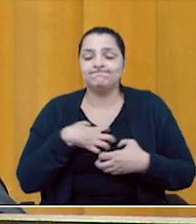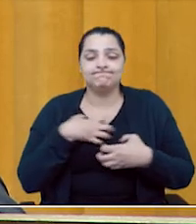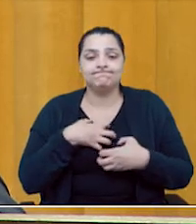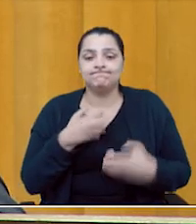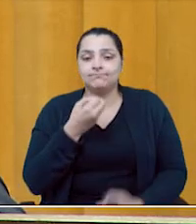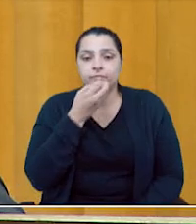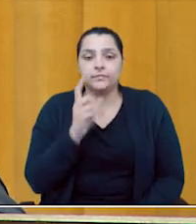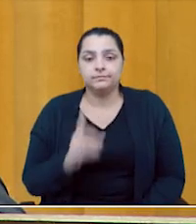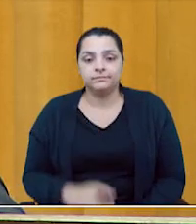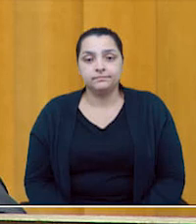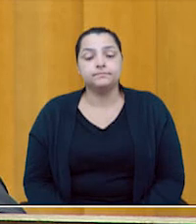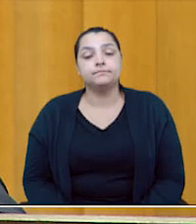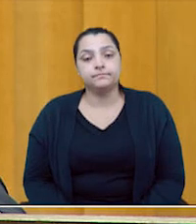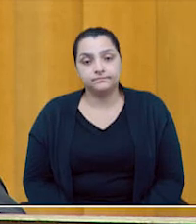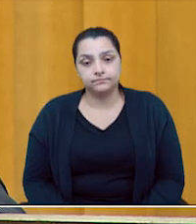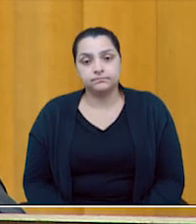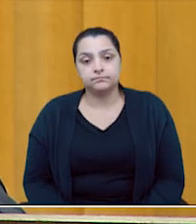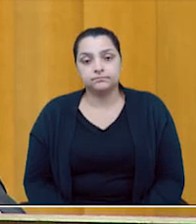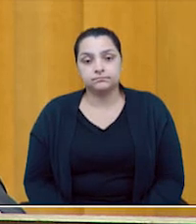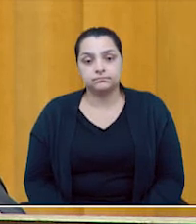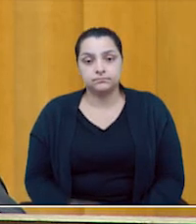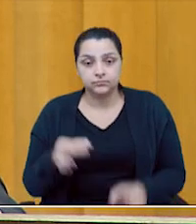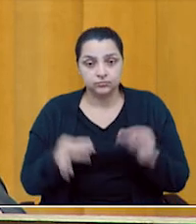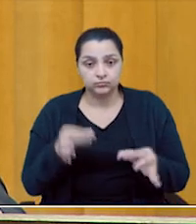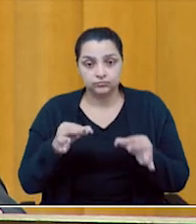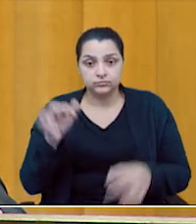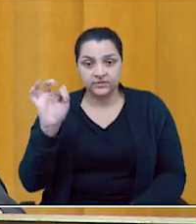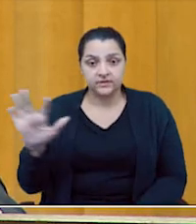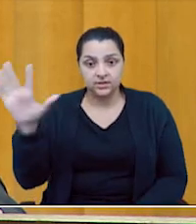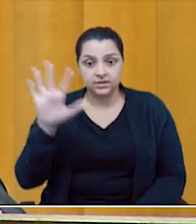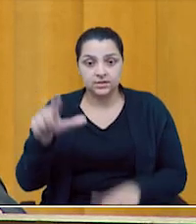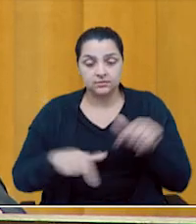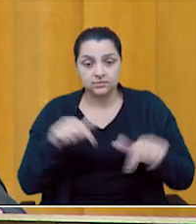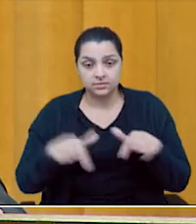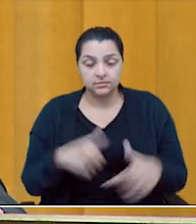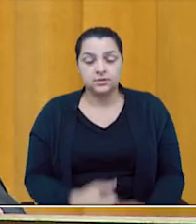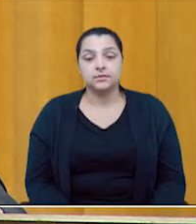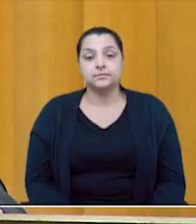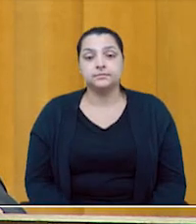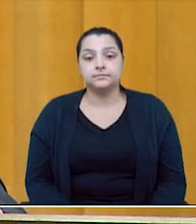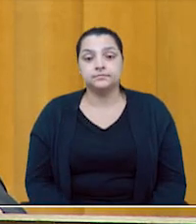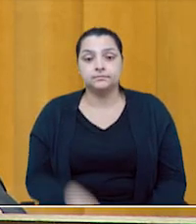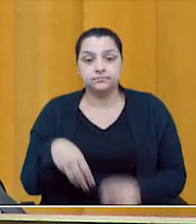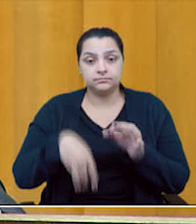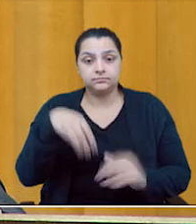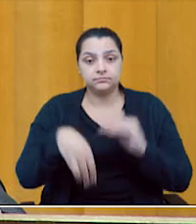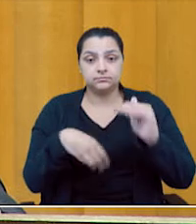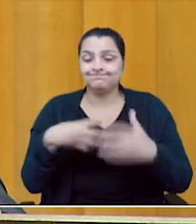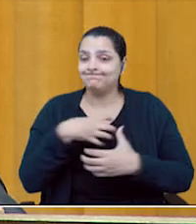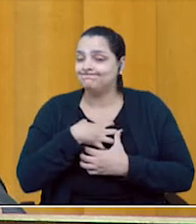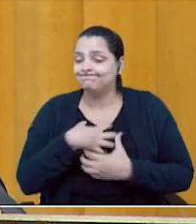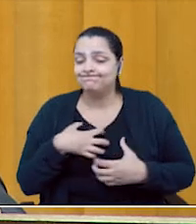É muito grande. Na Justiça Federal e do Trabalho, os magistrados insatisfeitos ou muito insatisfeitos,